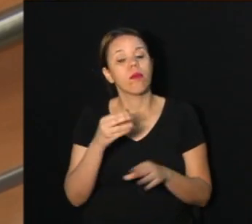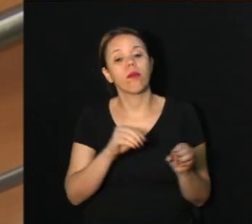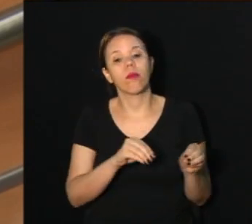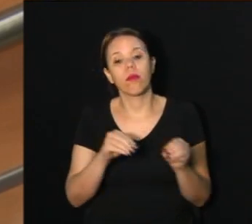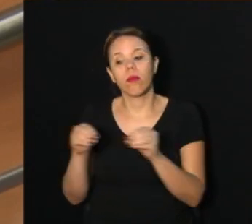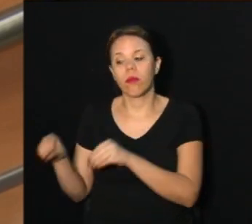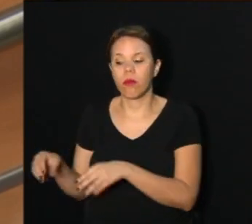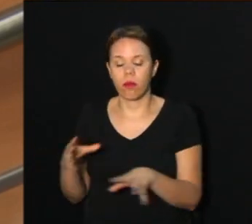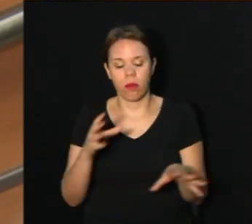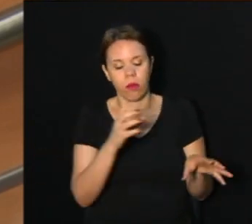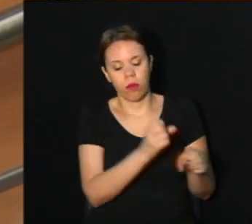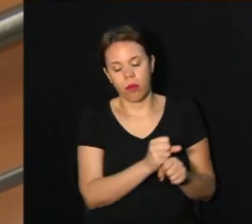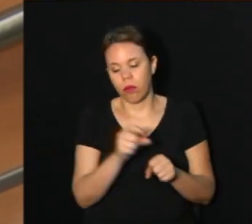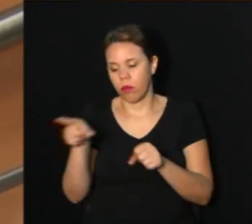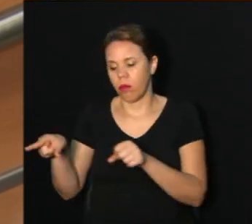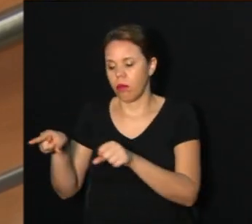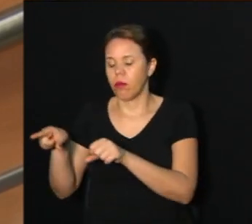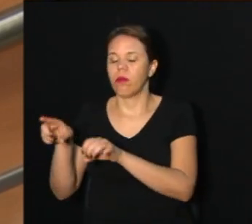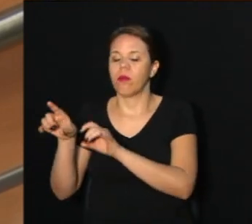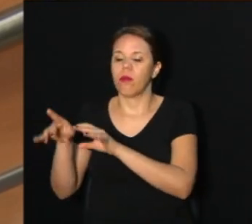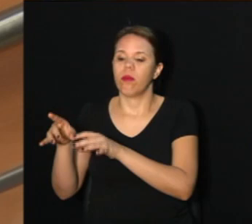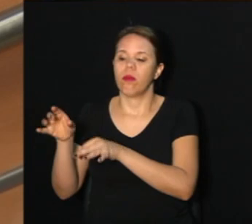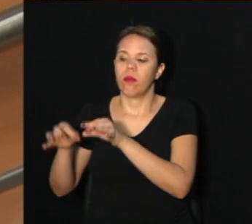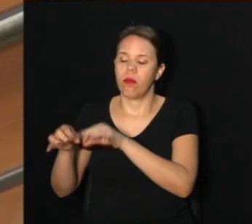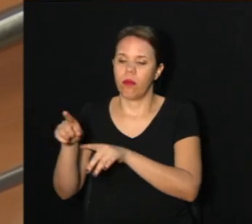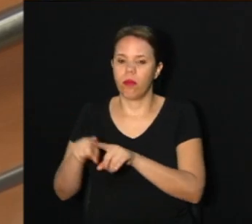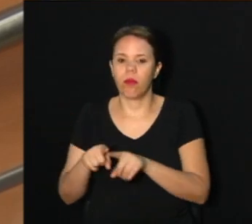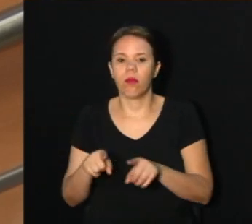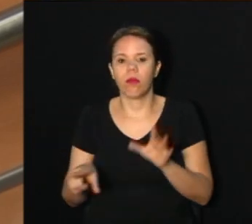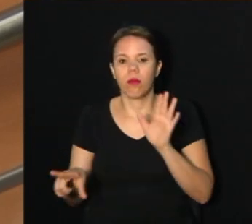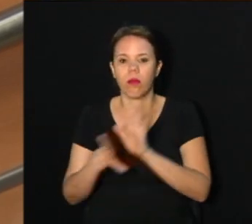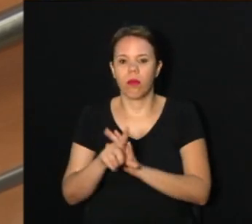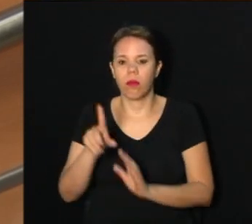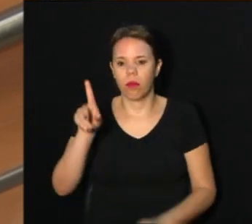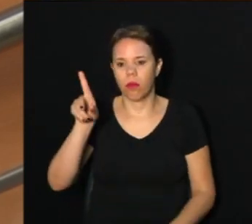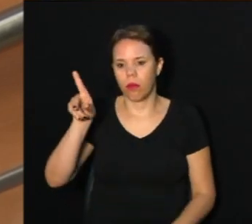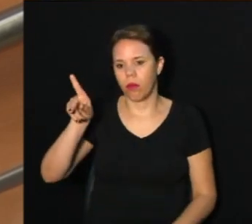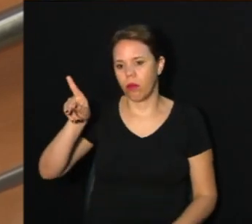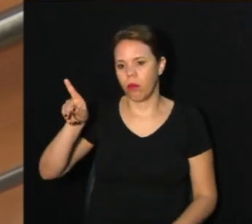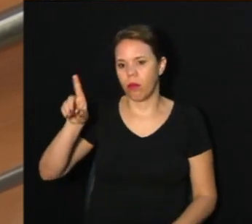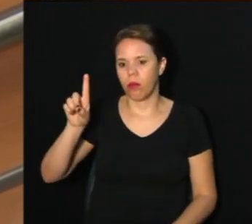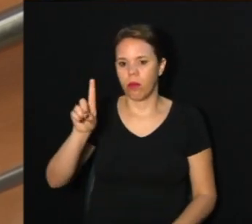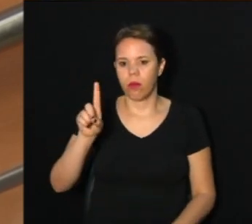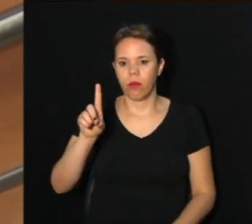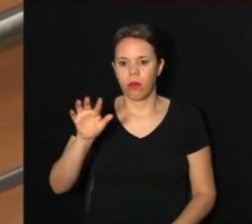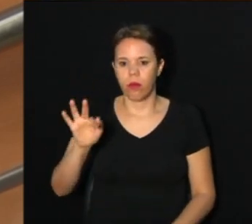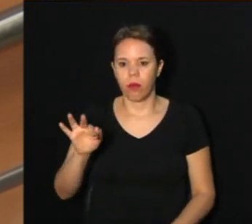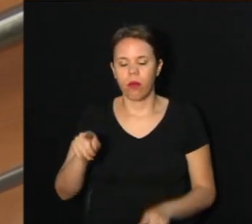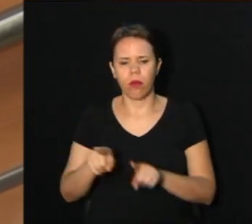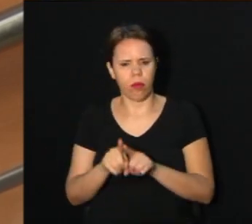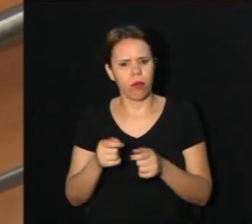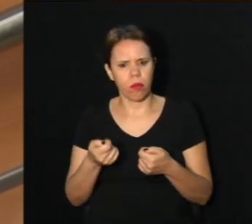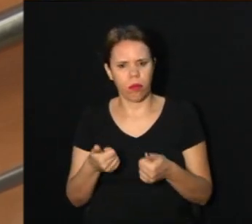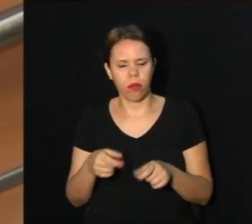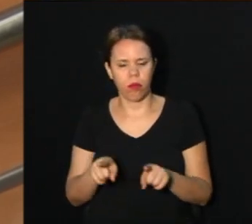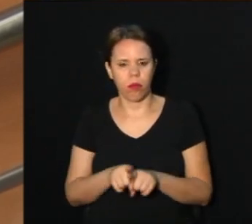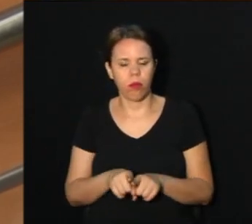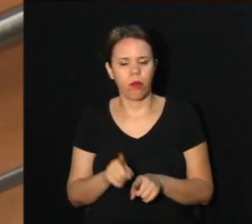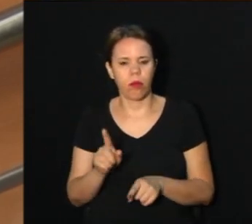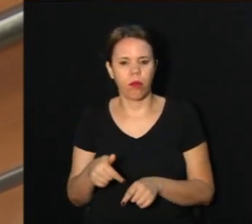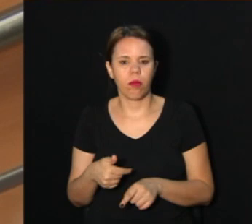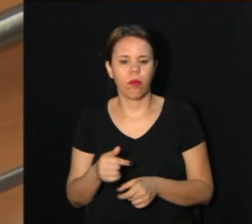de problemas com a lei do PDF, foi por bem, eles entenderam suprimir esse